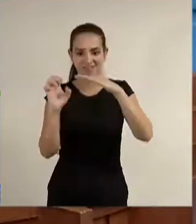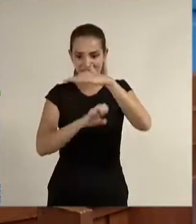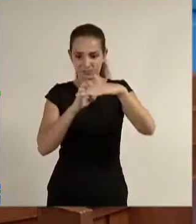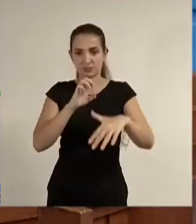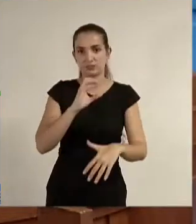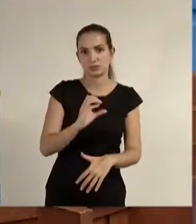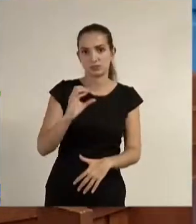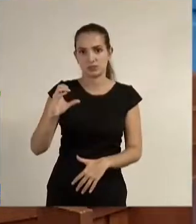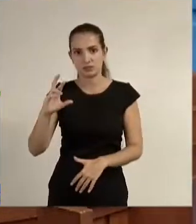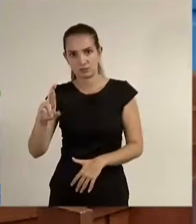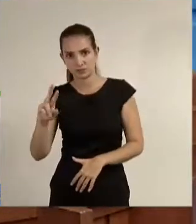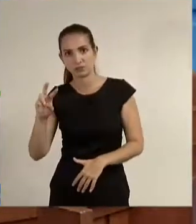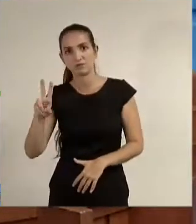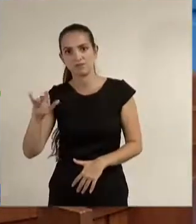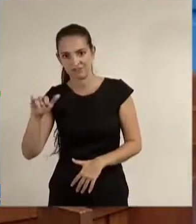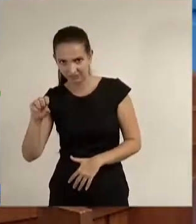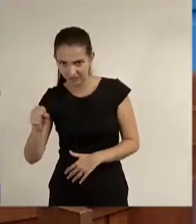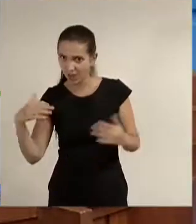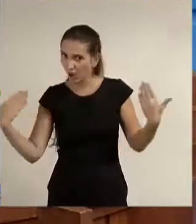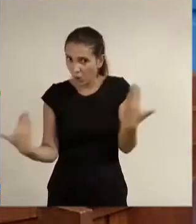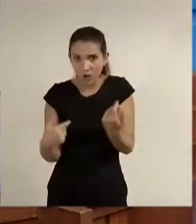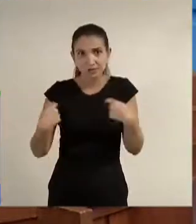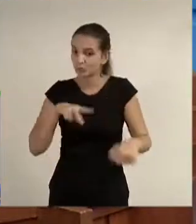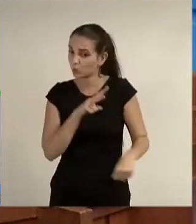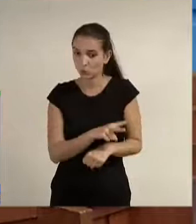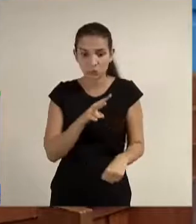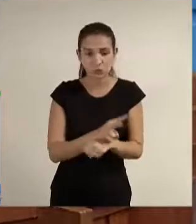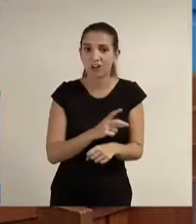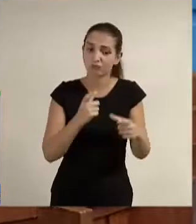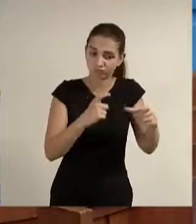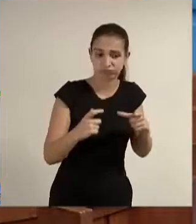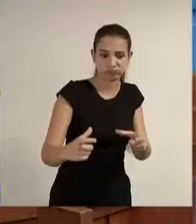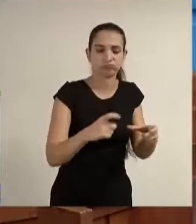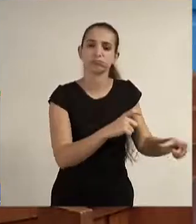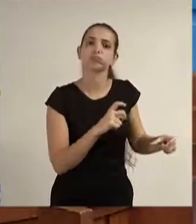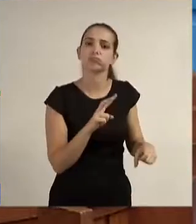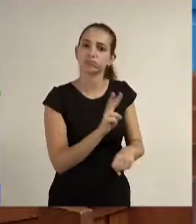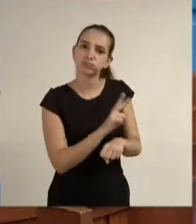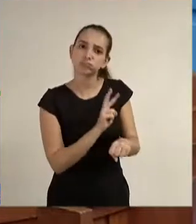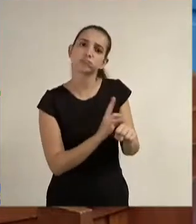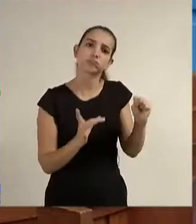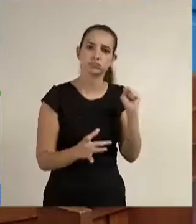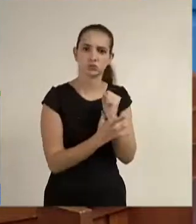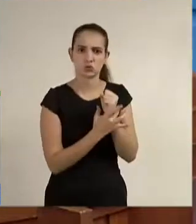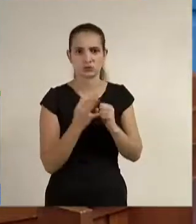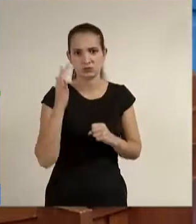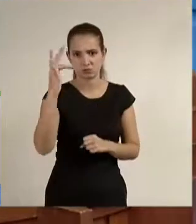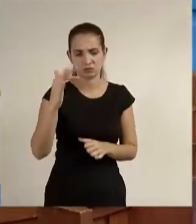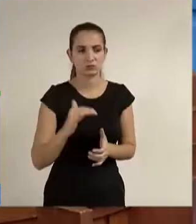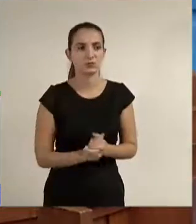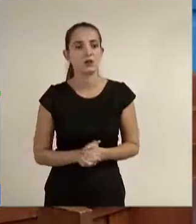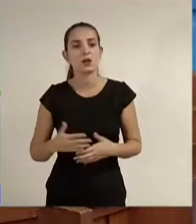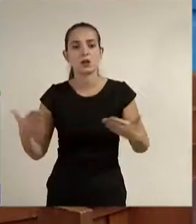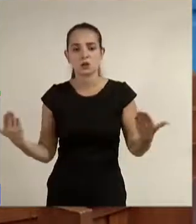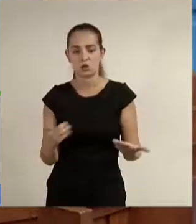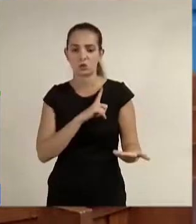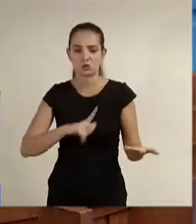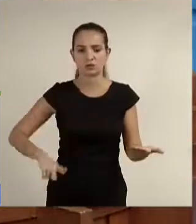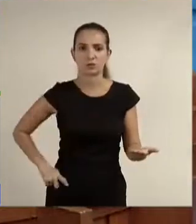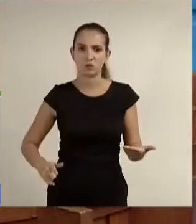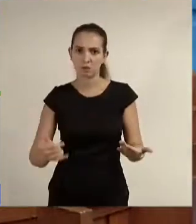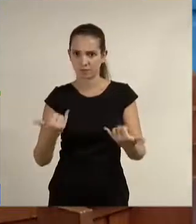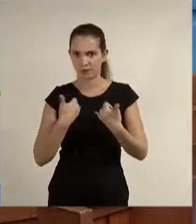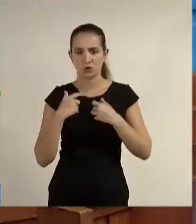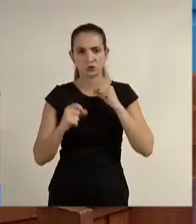E agora, também tive a notícia do governador que o Tribunal de Contas da União está